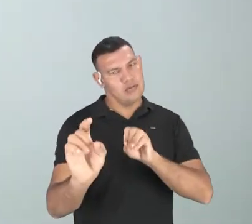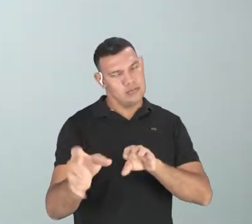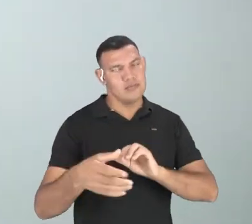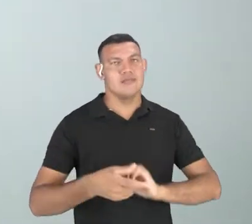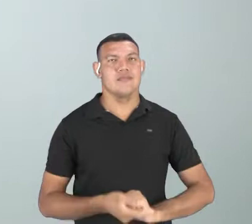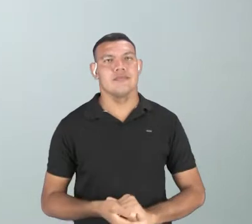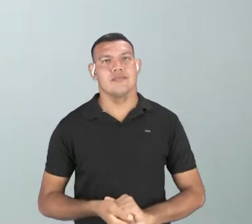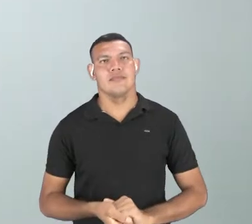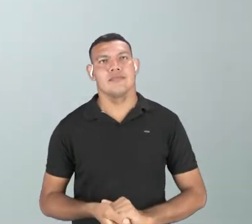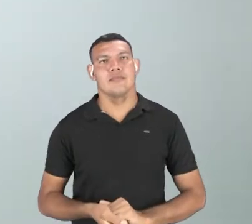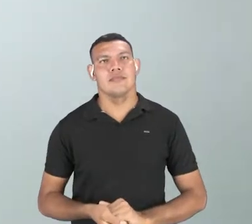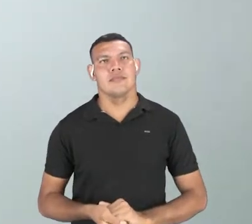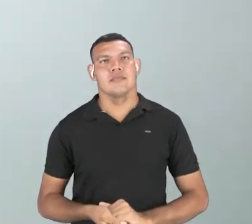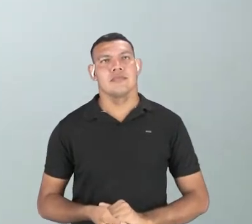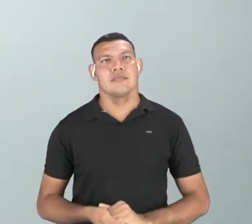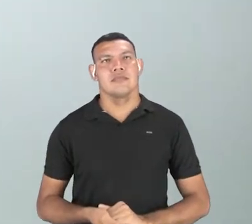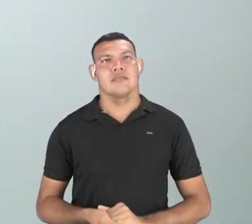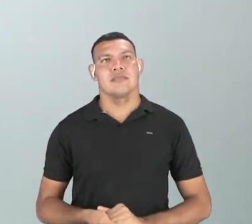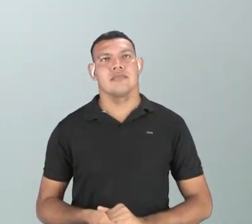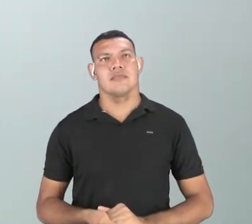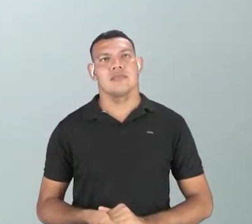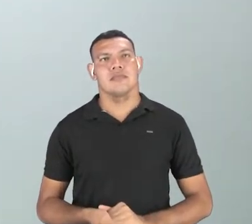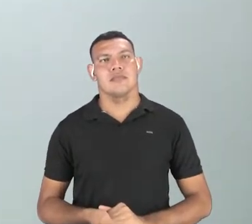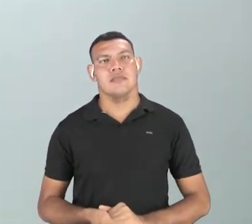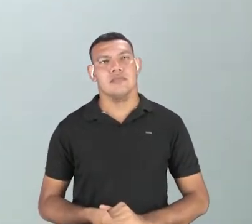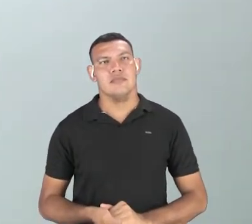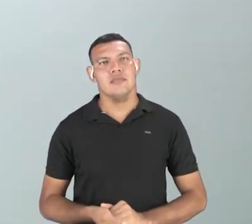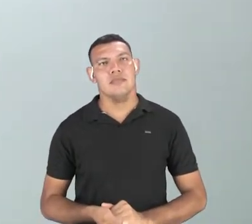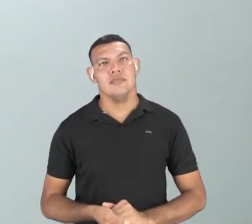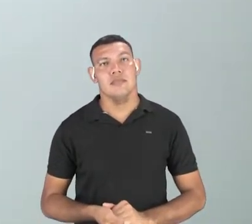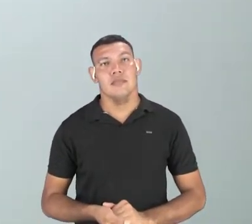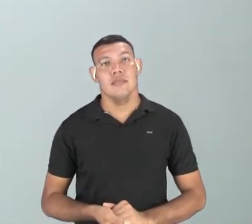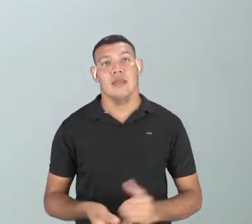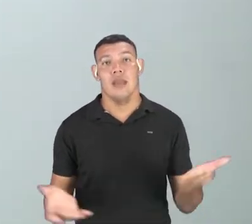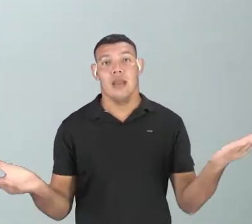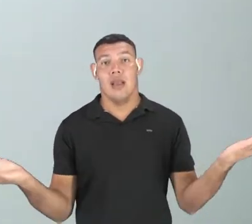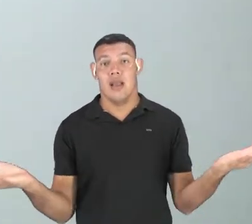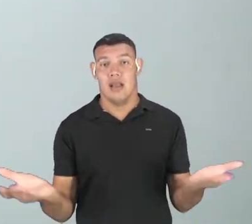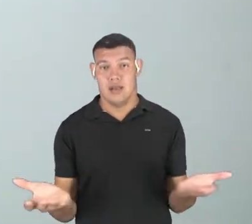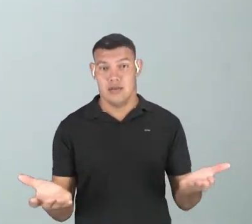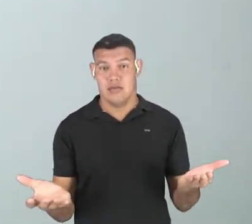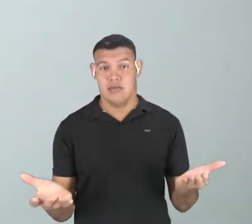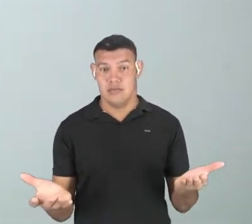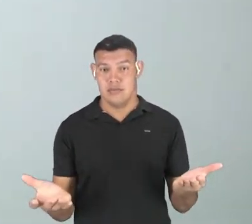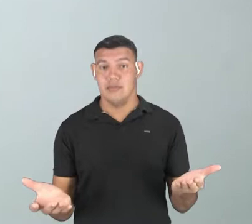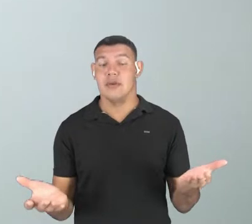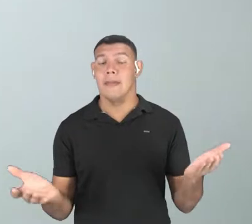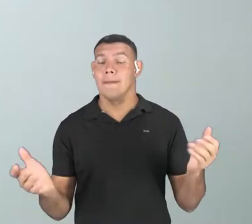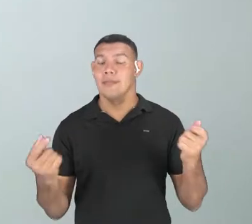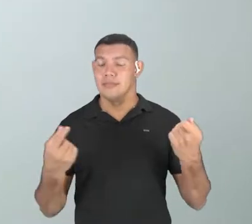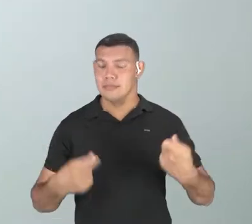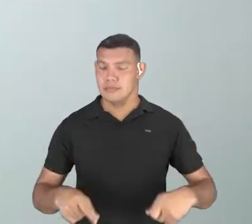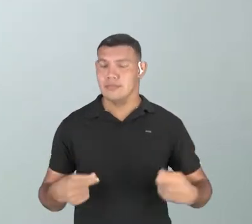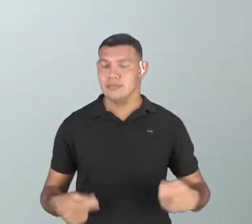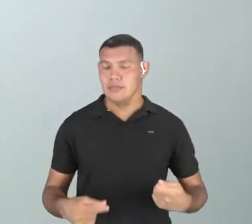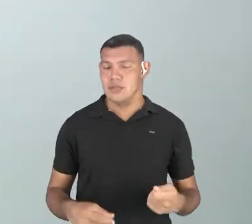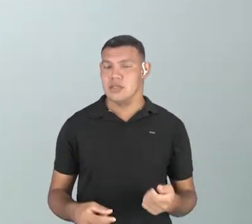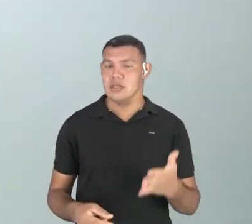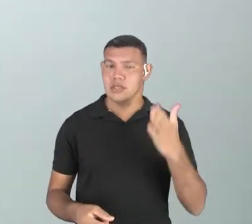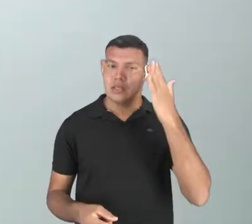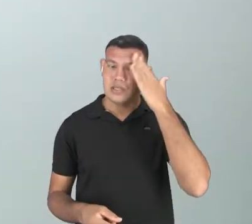agora. Primeiro, pessoal, nós precisamos saber que, em espanhol, o nosso condicional vai ser o